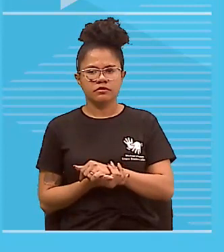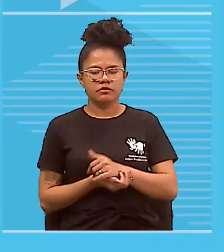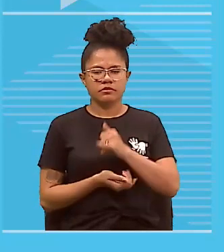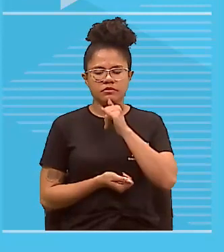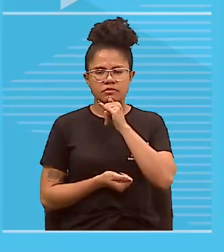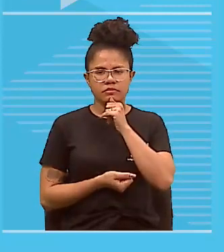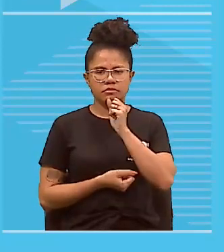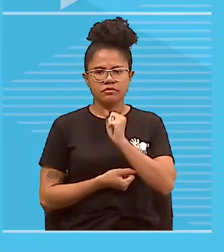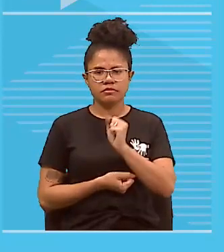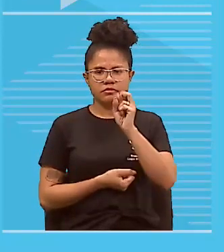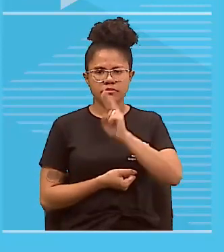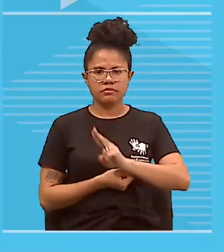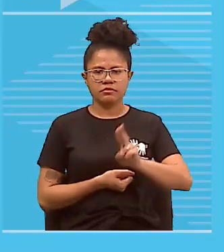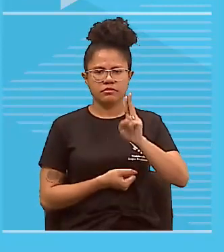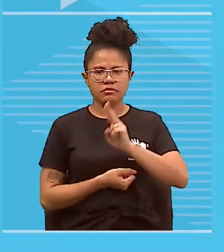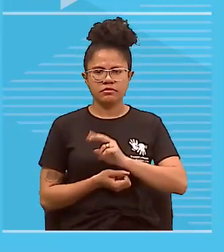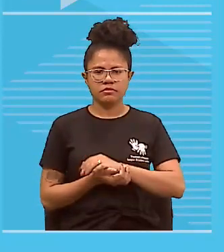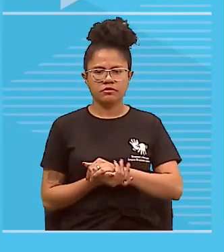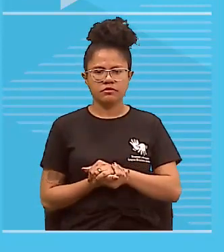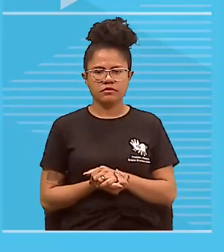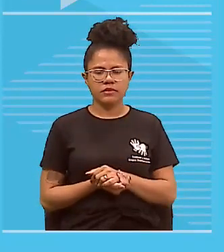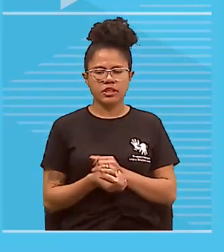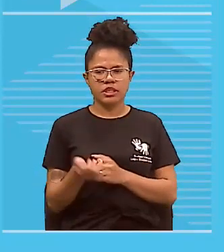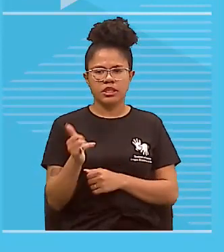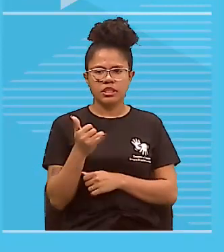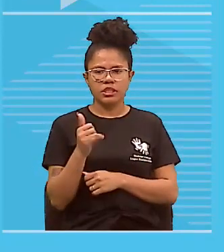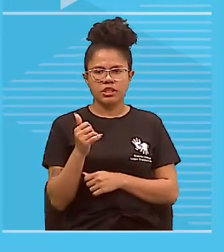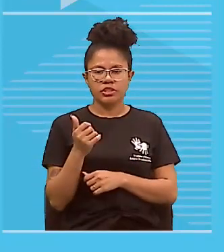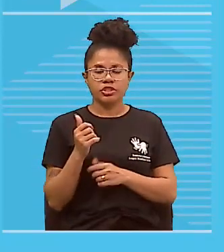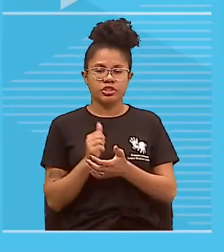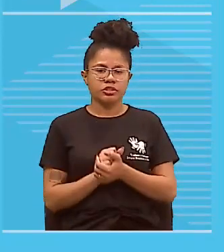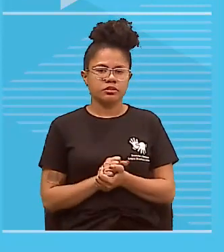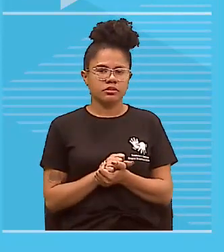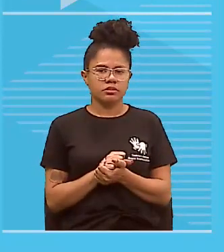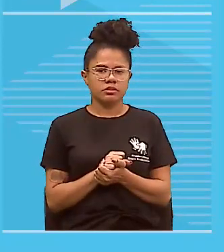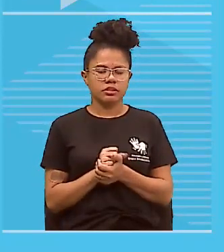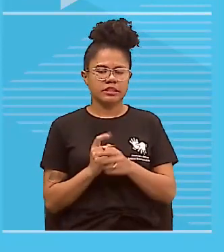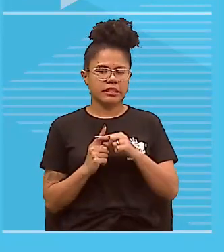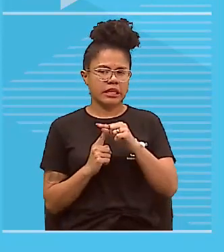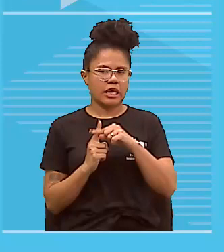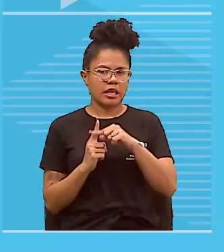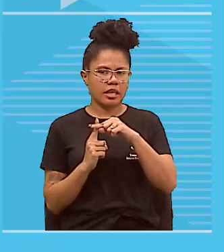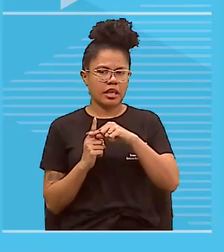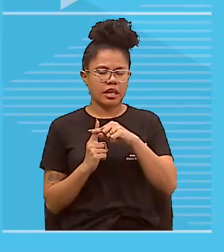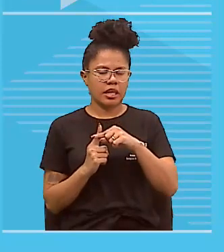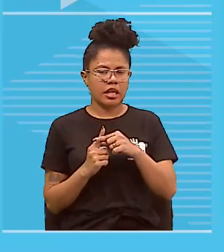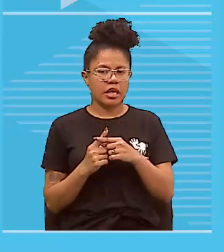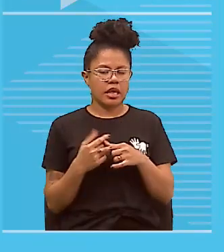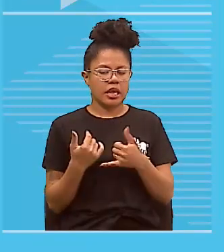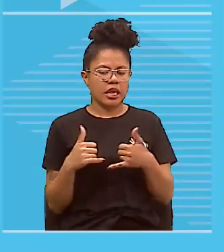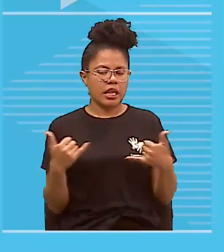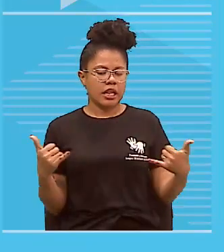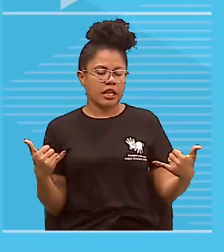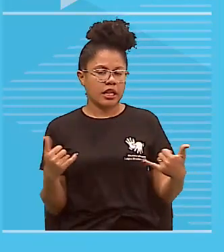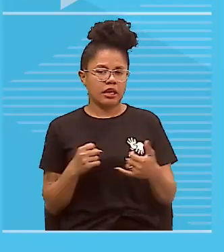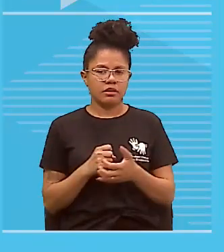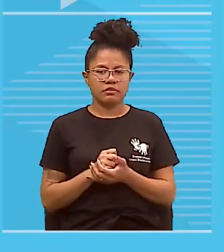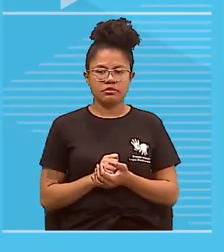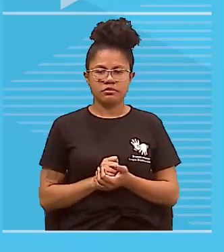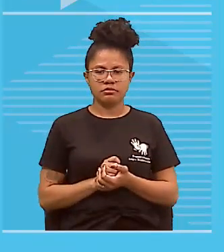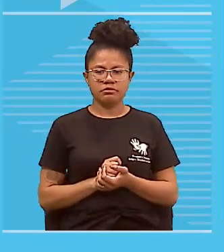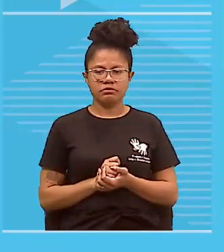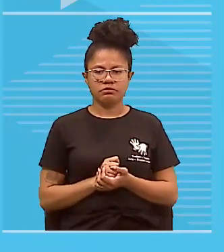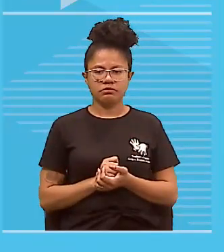energia nuclear para produzir energia térmica, elétrica, tá? E aí, se tem controle,